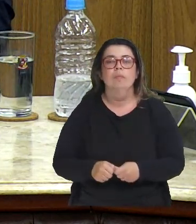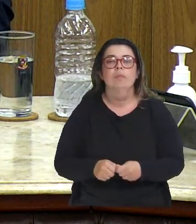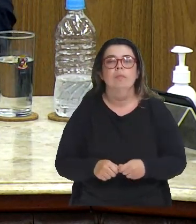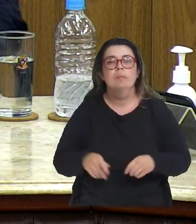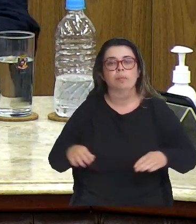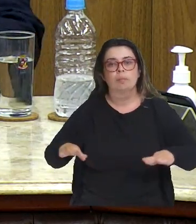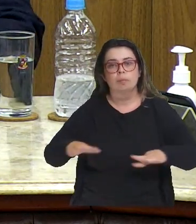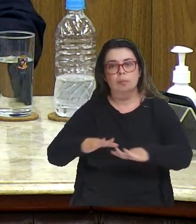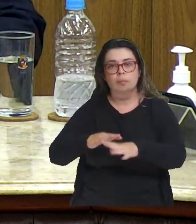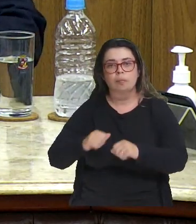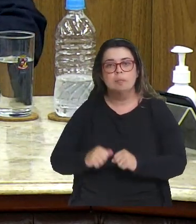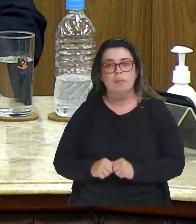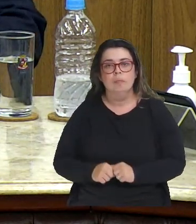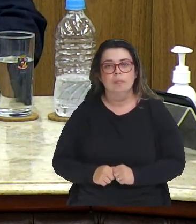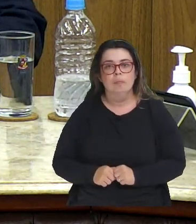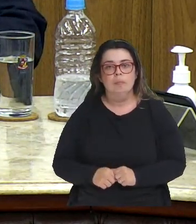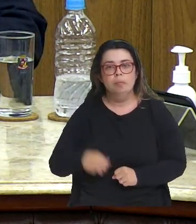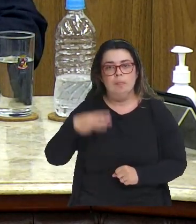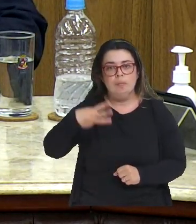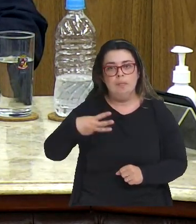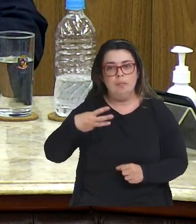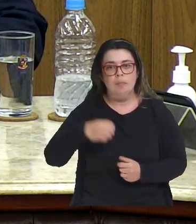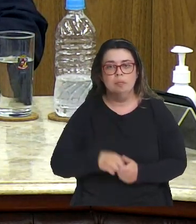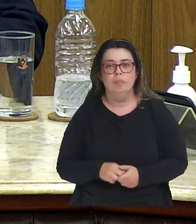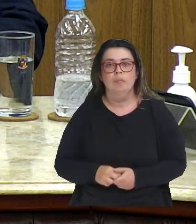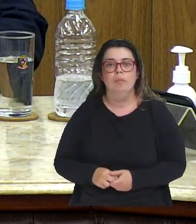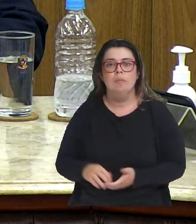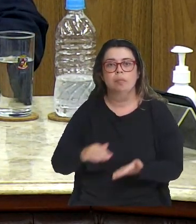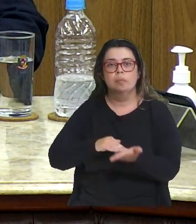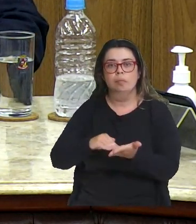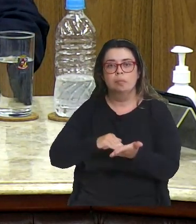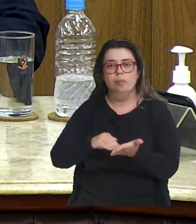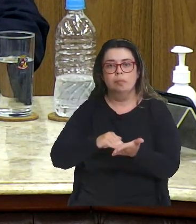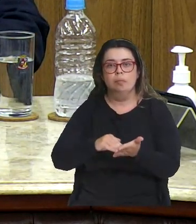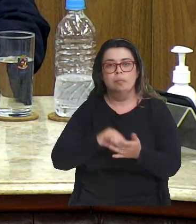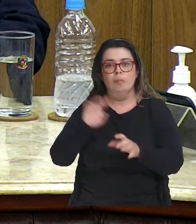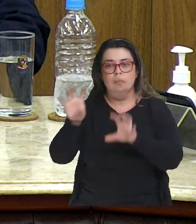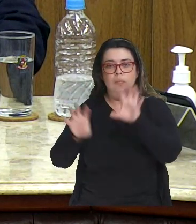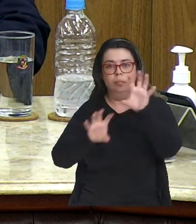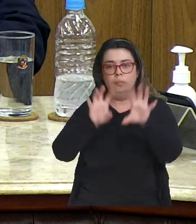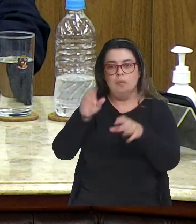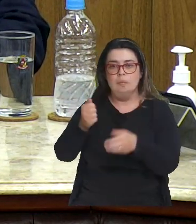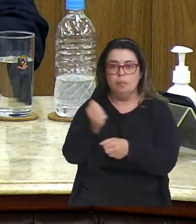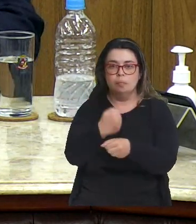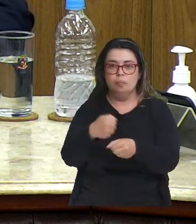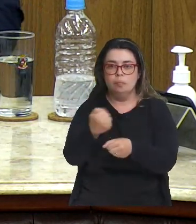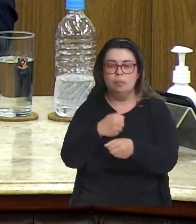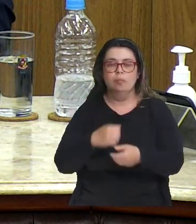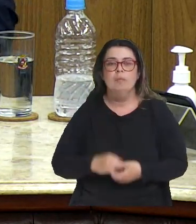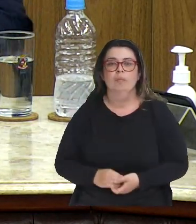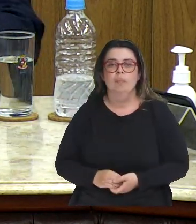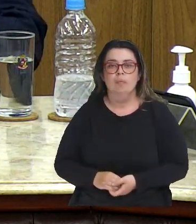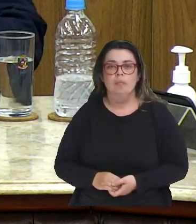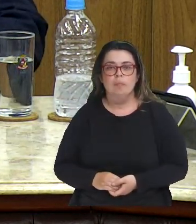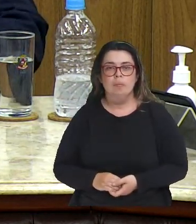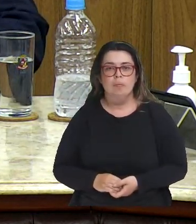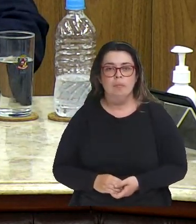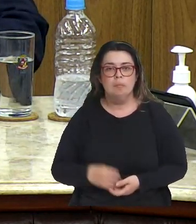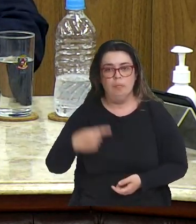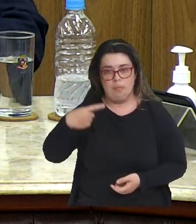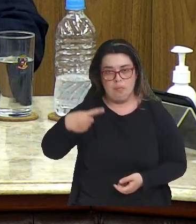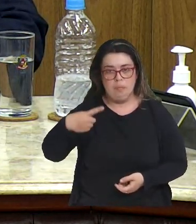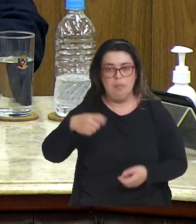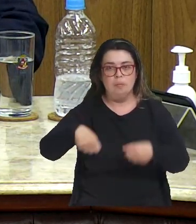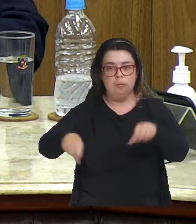Setor de Protocolo, 3 para a Secretaria Municipal de Planejamento, Obras e Serviços, 1 para a